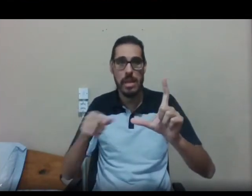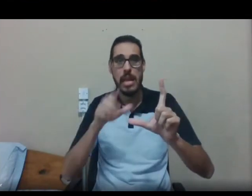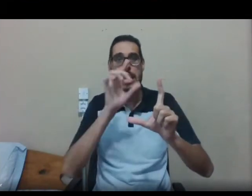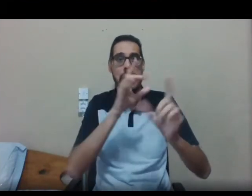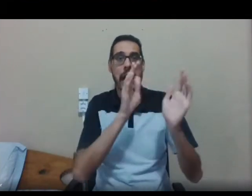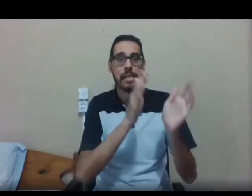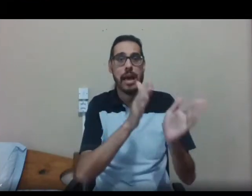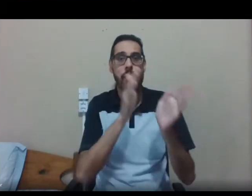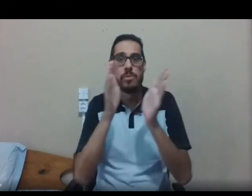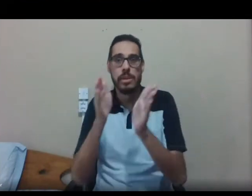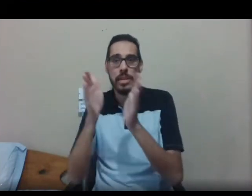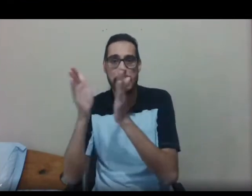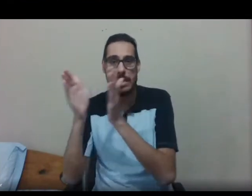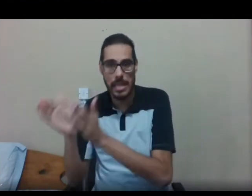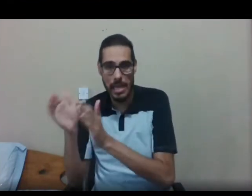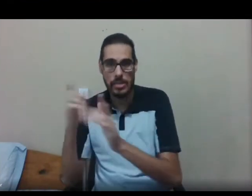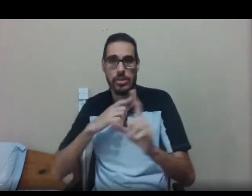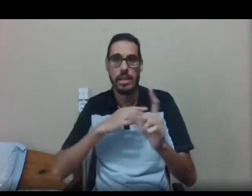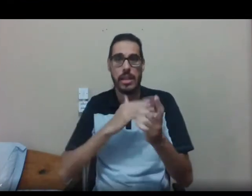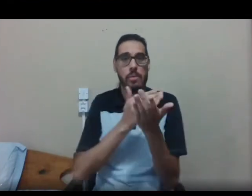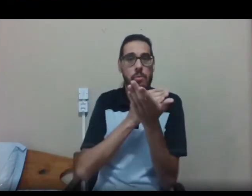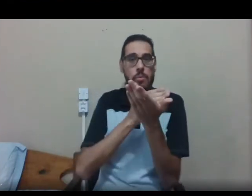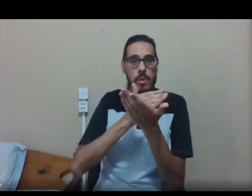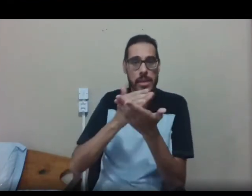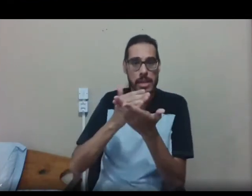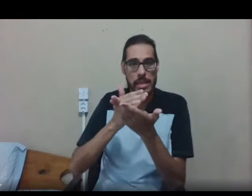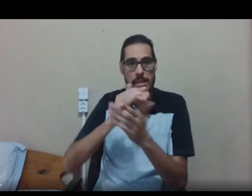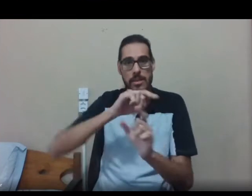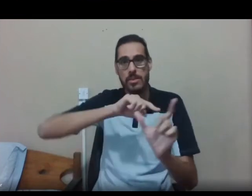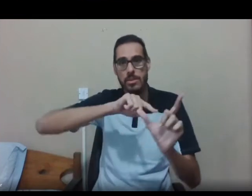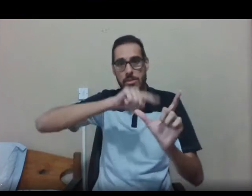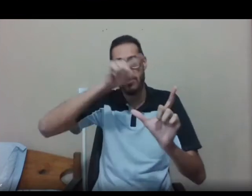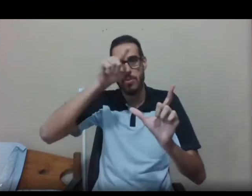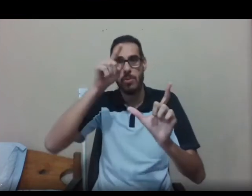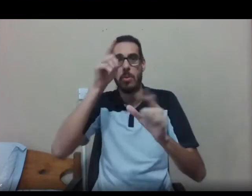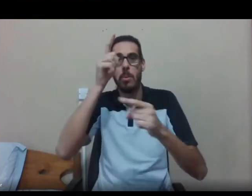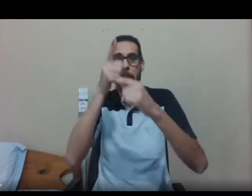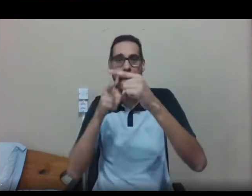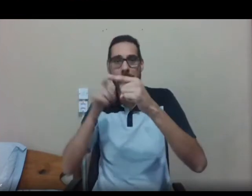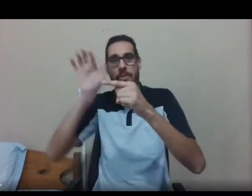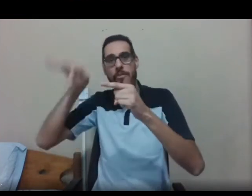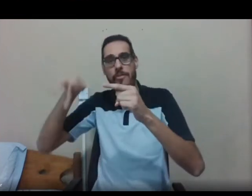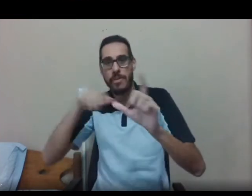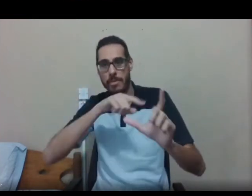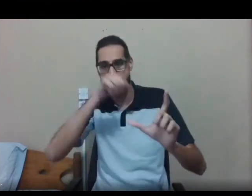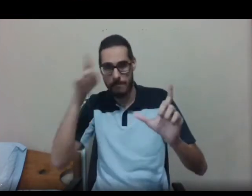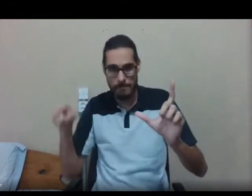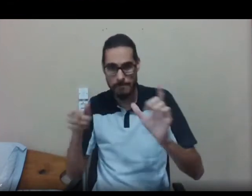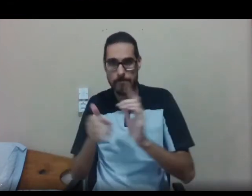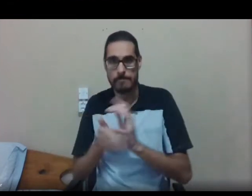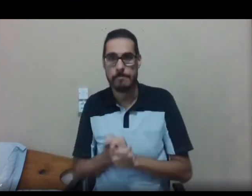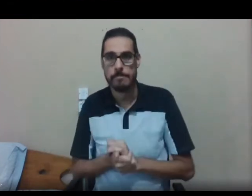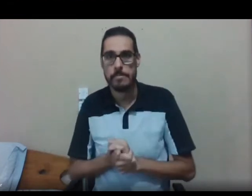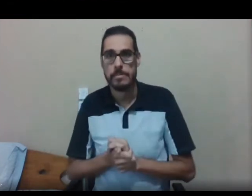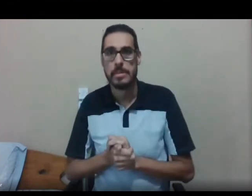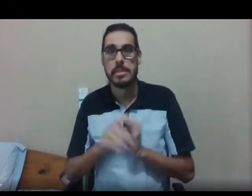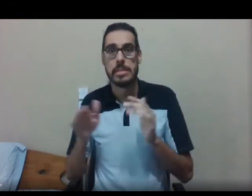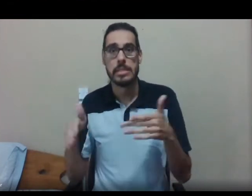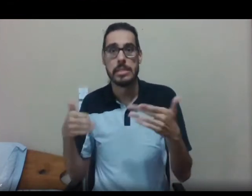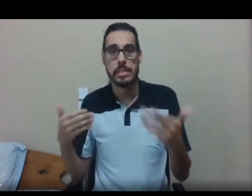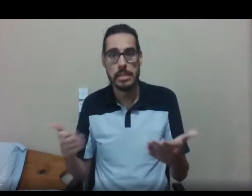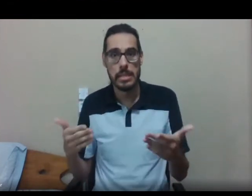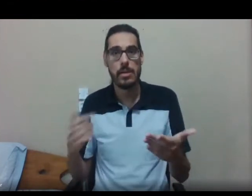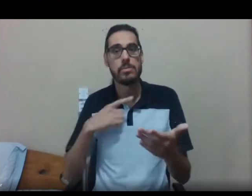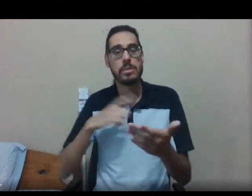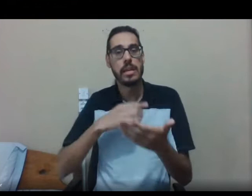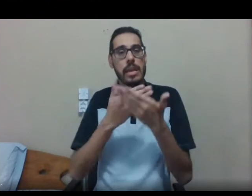tem uma atividade curricular, ela é composta por mais de uma unidade de aprendizagem, né? Então, tem